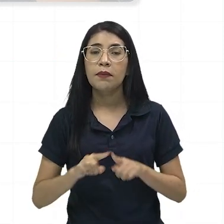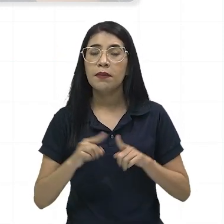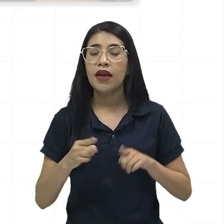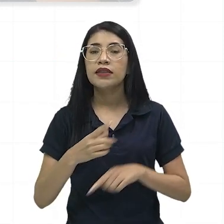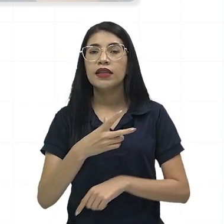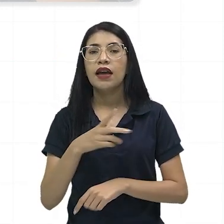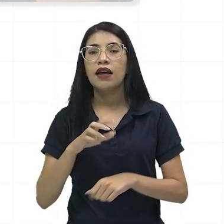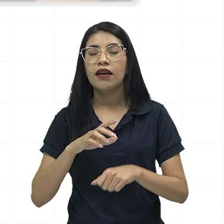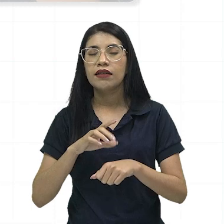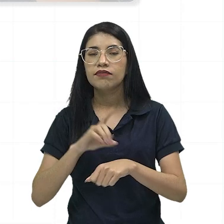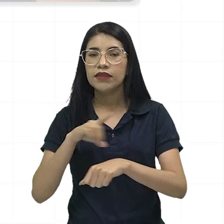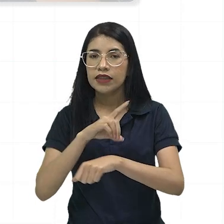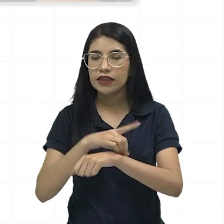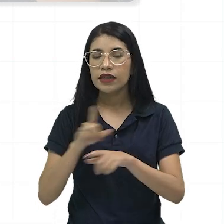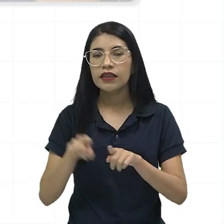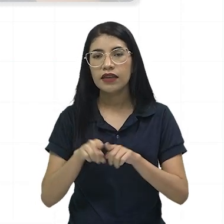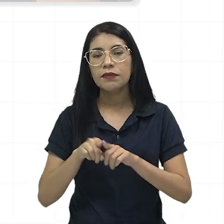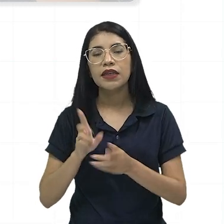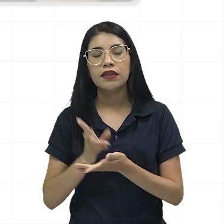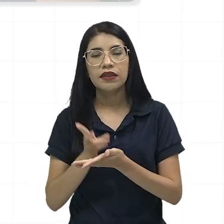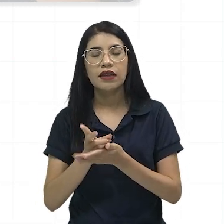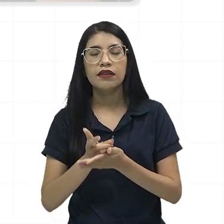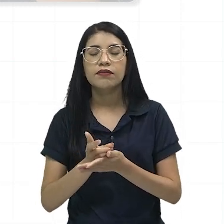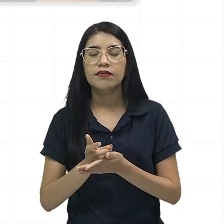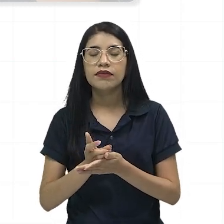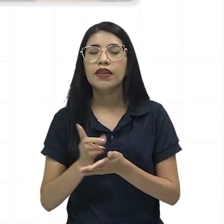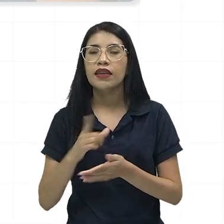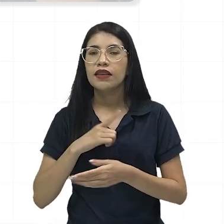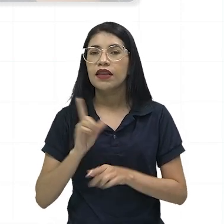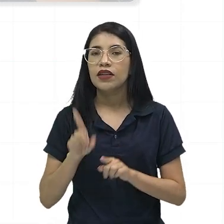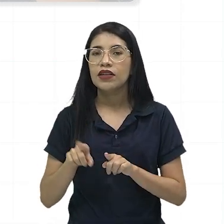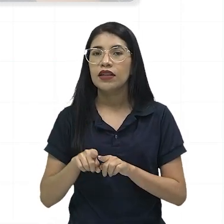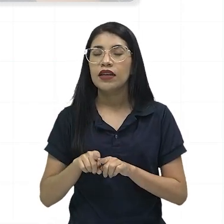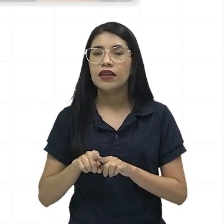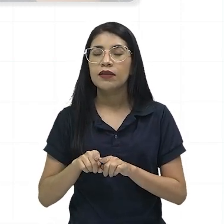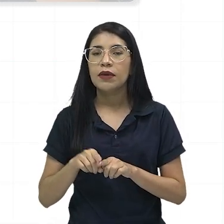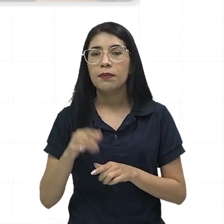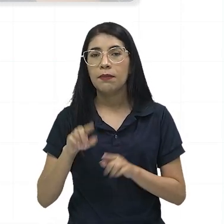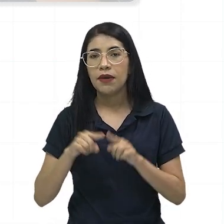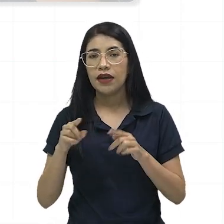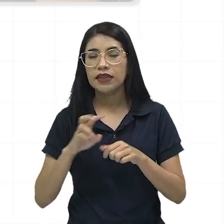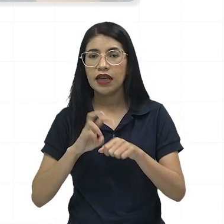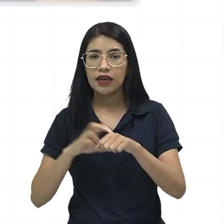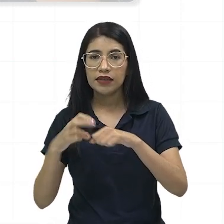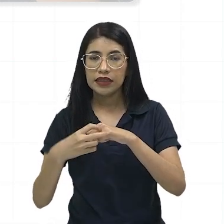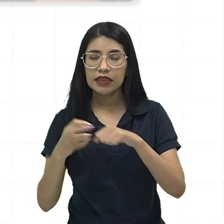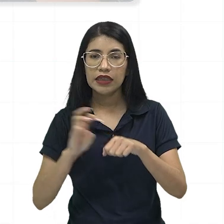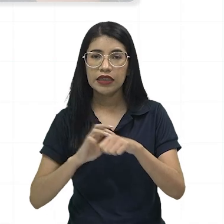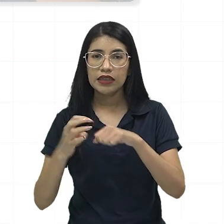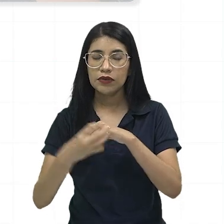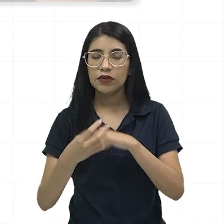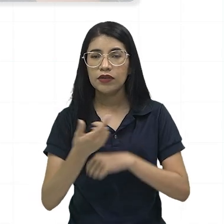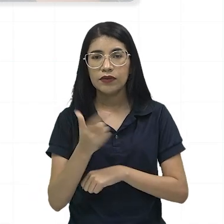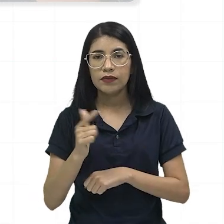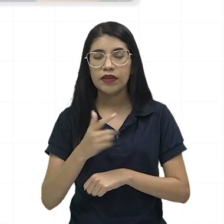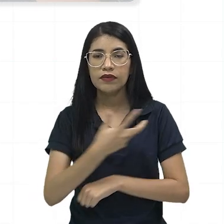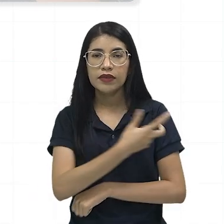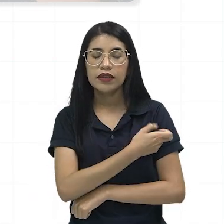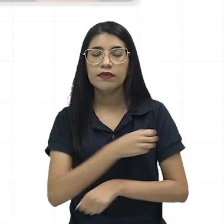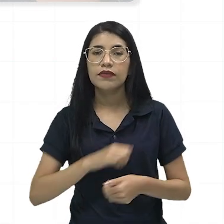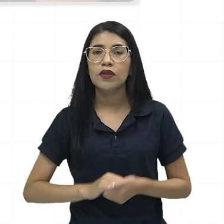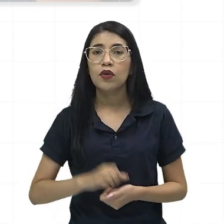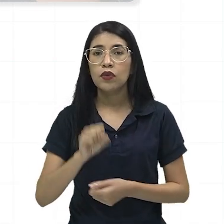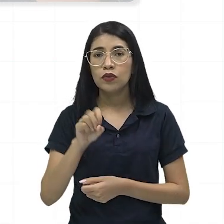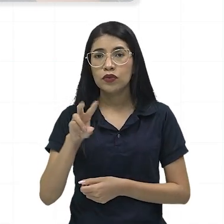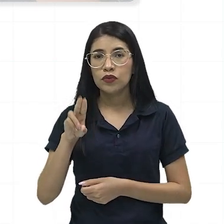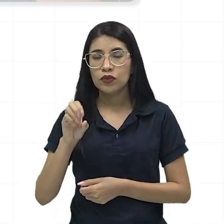que já existe, mas a zika e a chikungunya não tem vacina para a prevenção dela, tá? E o Sistema Único de Saúde oferta